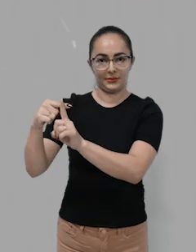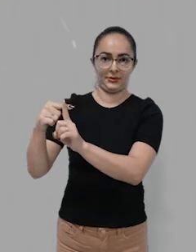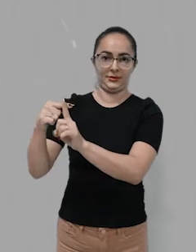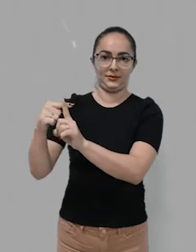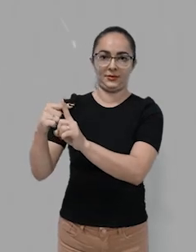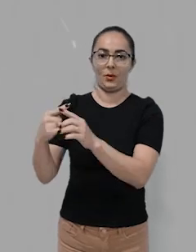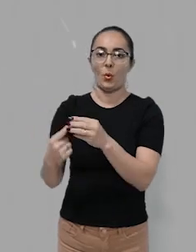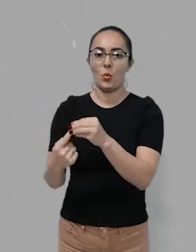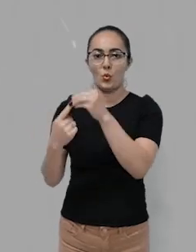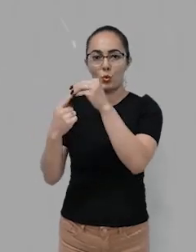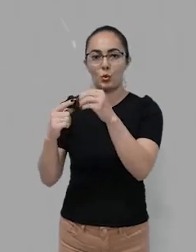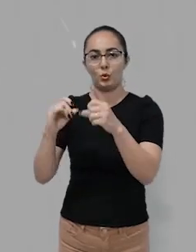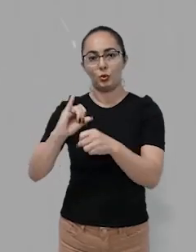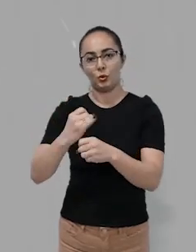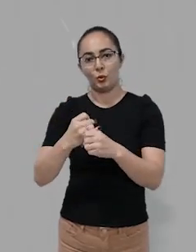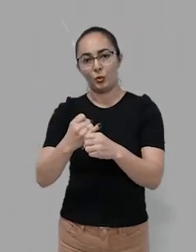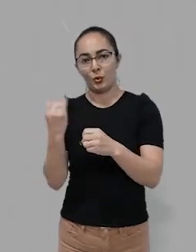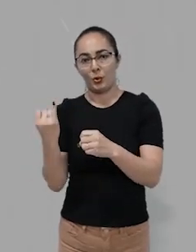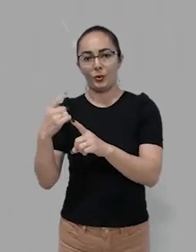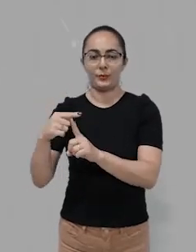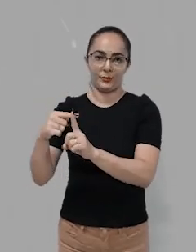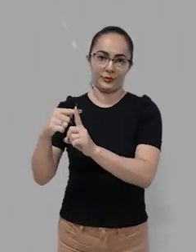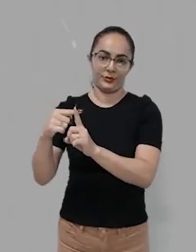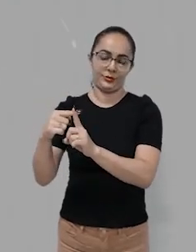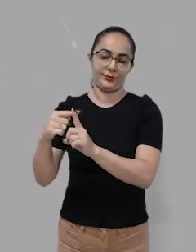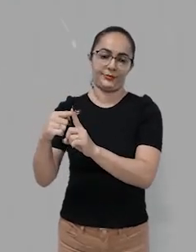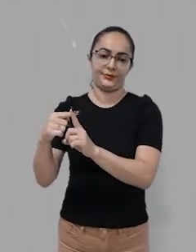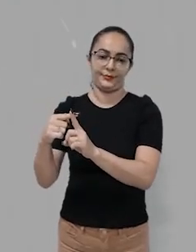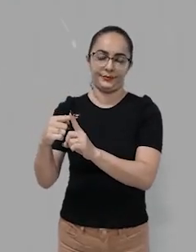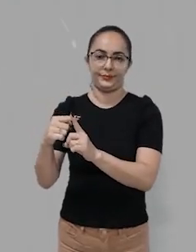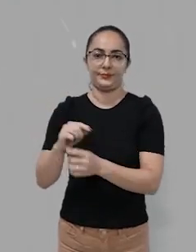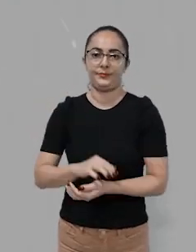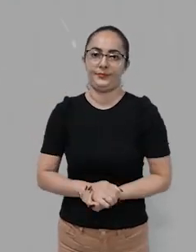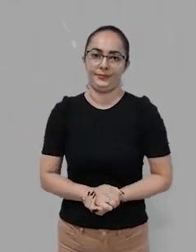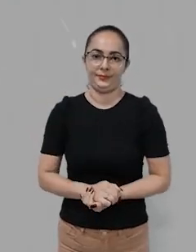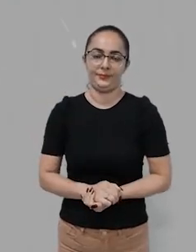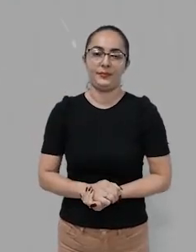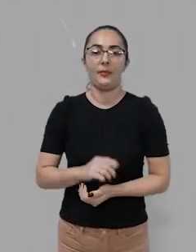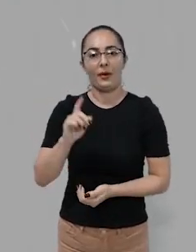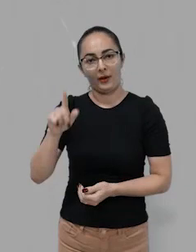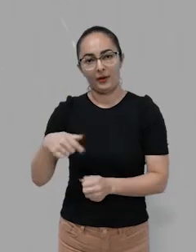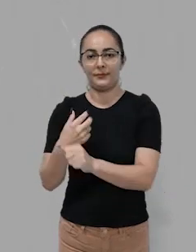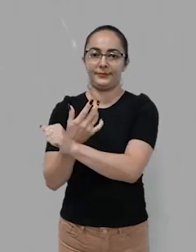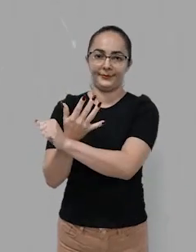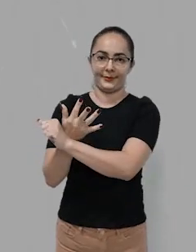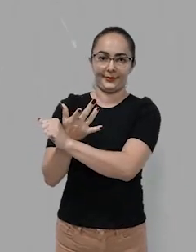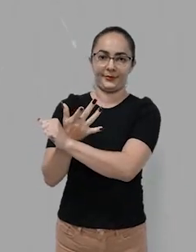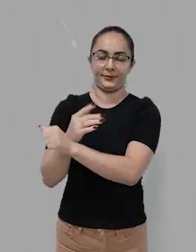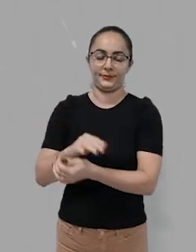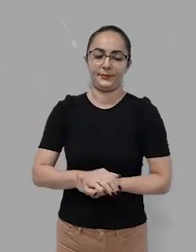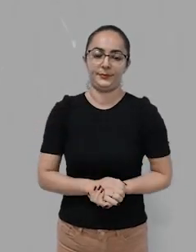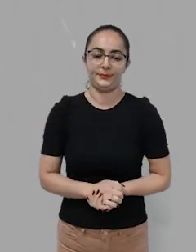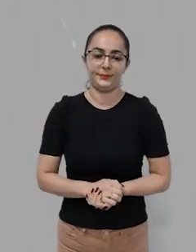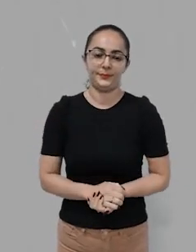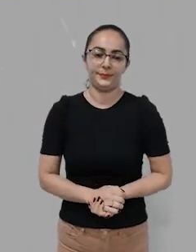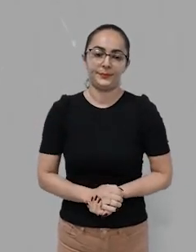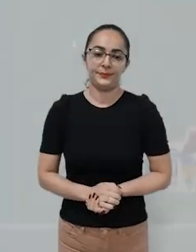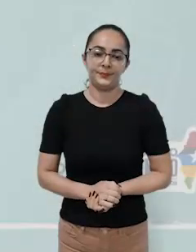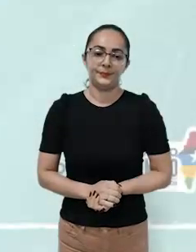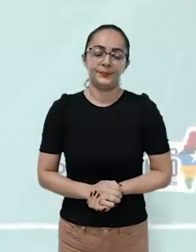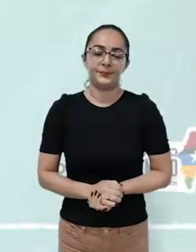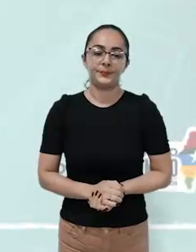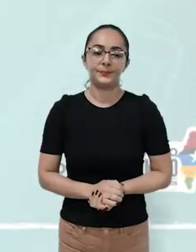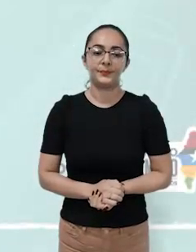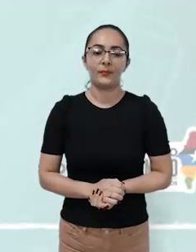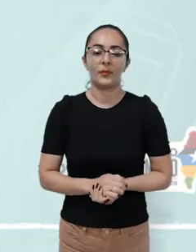o único íon positivo. O único íon positivo, H+, nós vamos ter um ácido. Então,